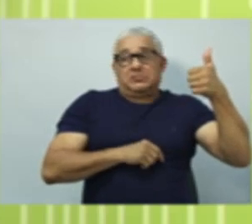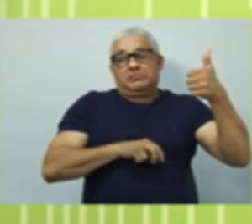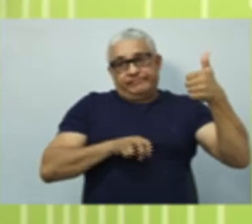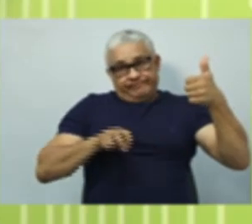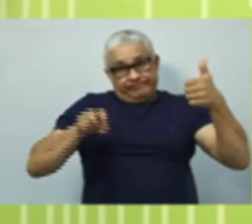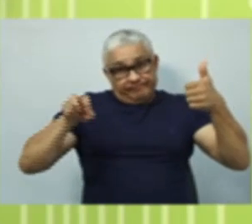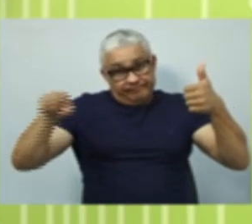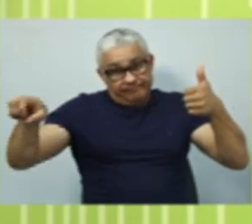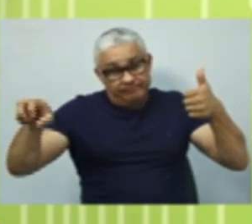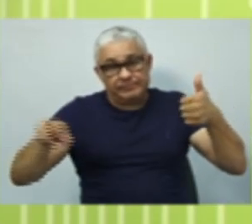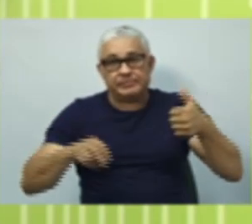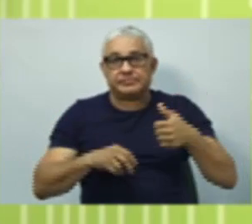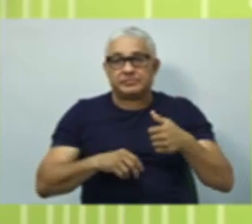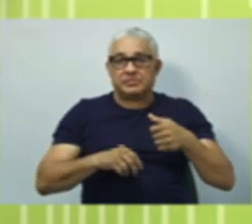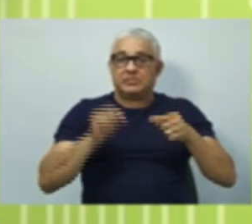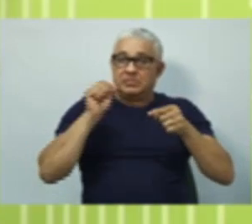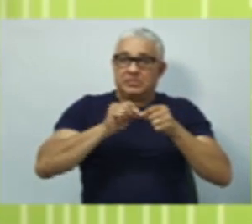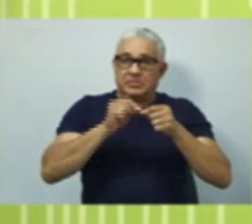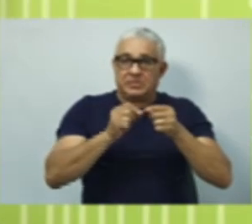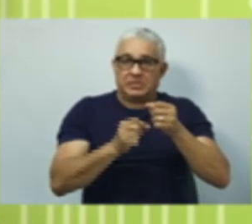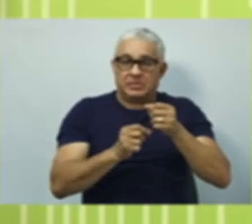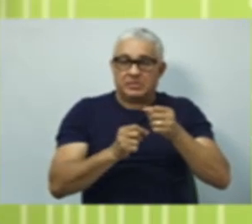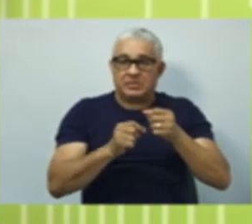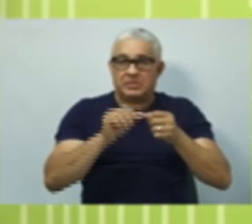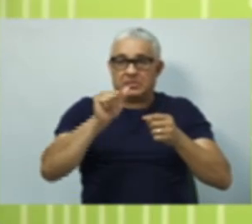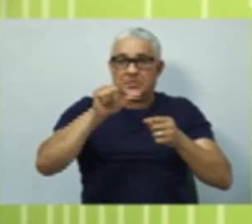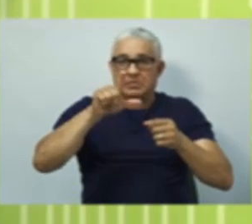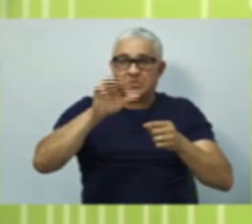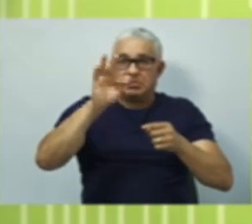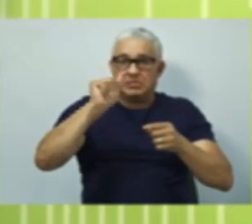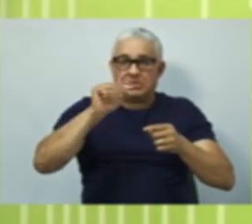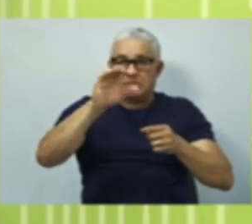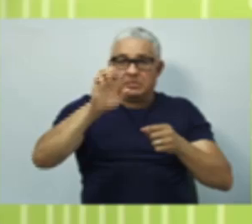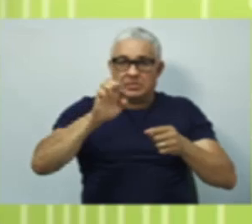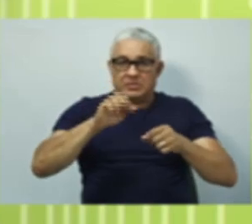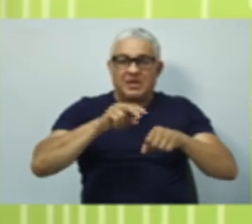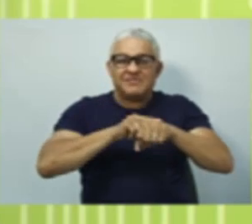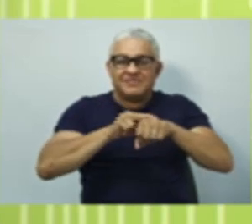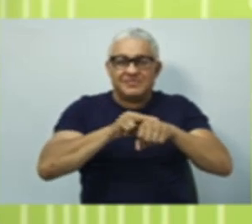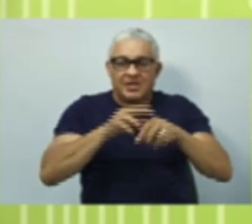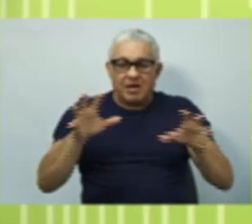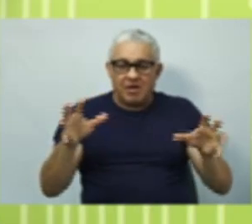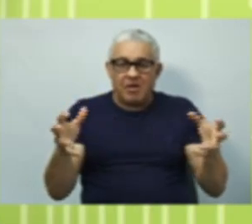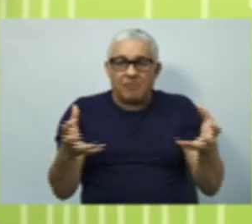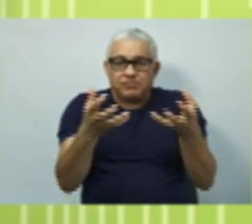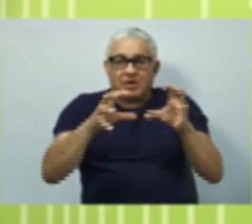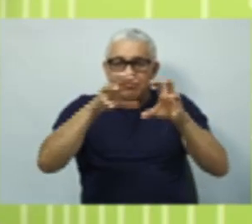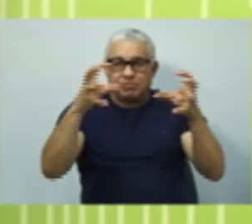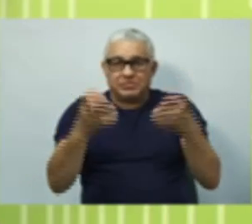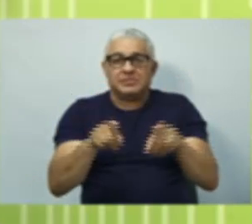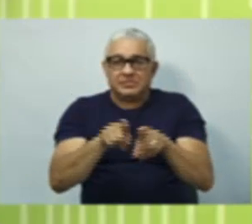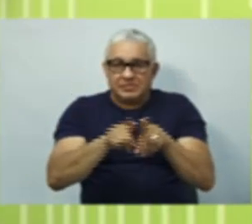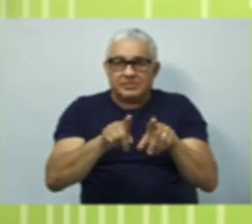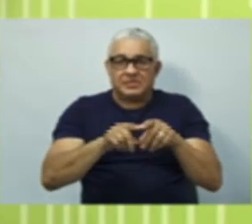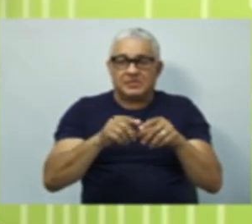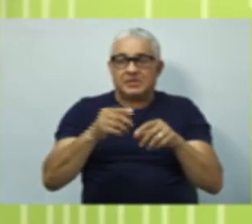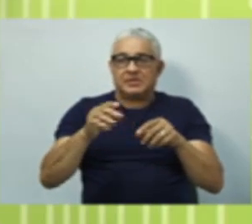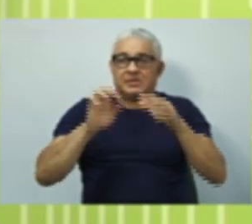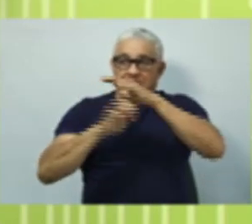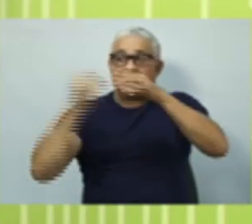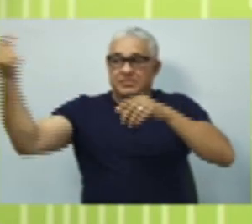vem, produz a alface, aí vem uma empresa que recebe essa alface, passa por um processo de embalagem e disponibiliza